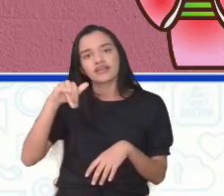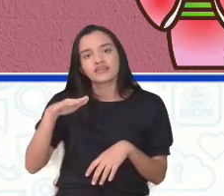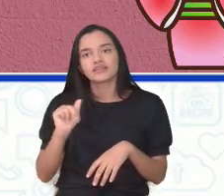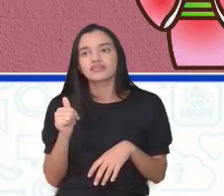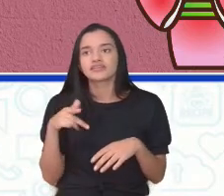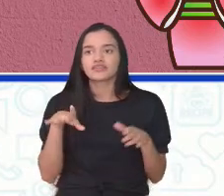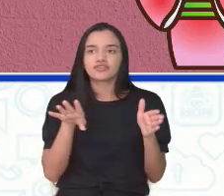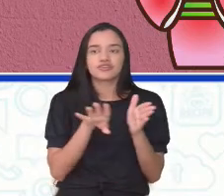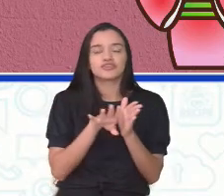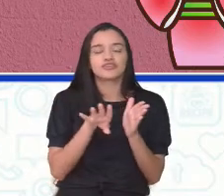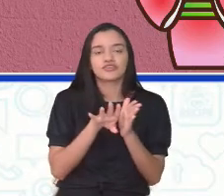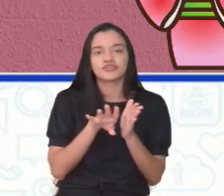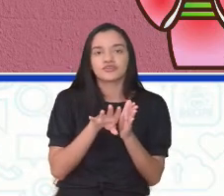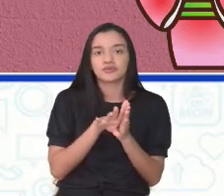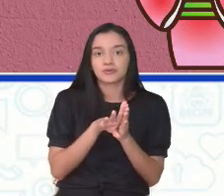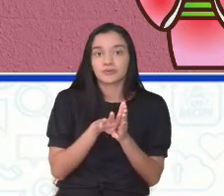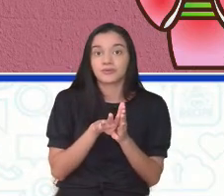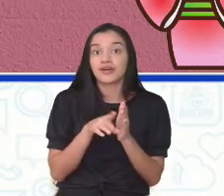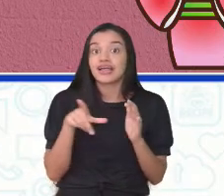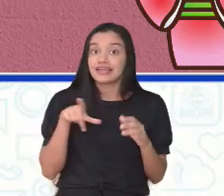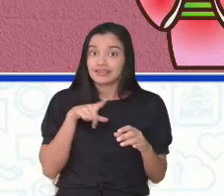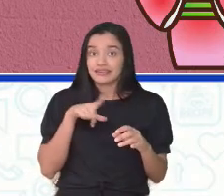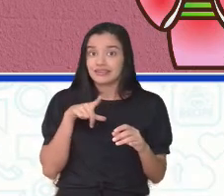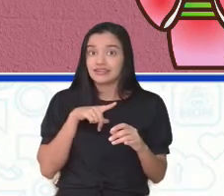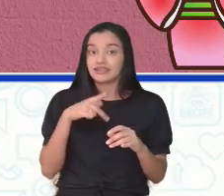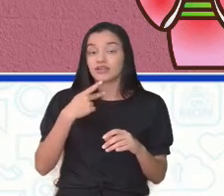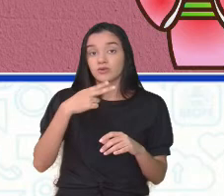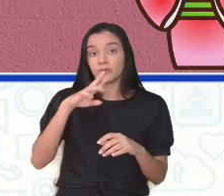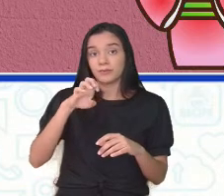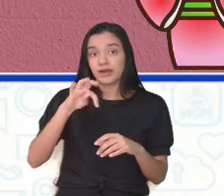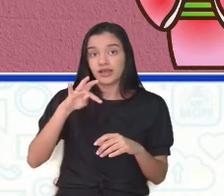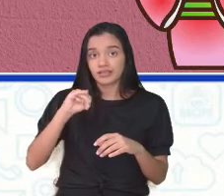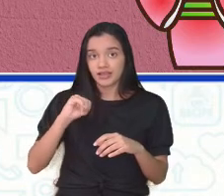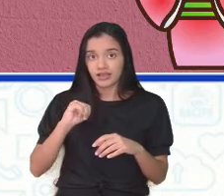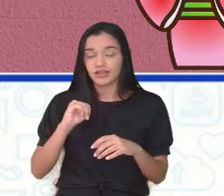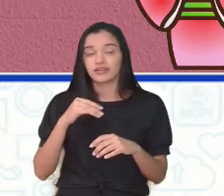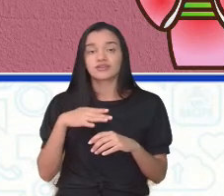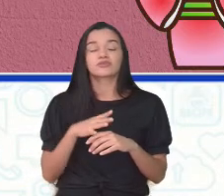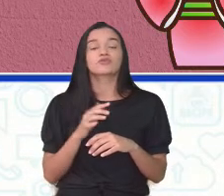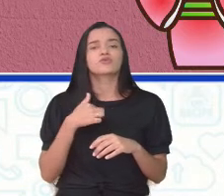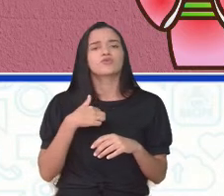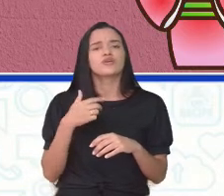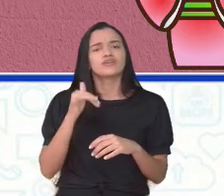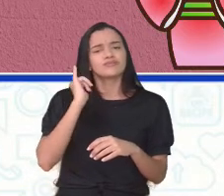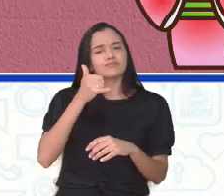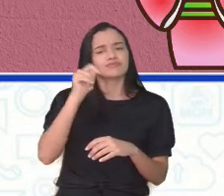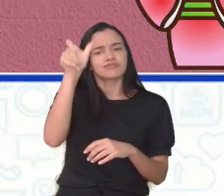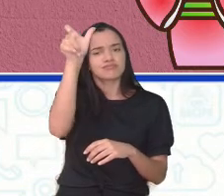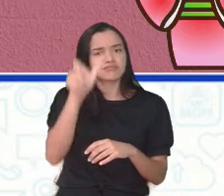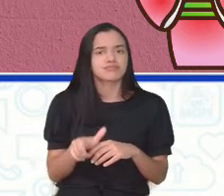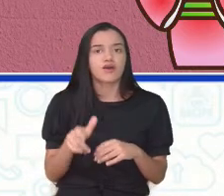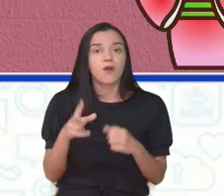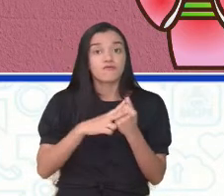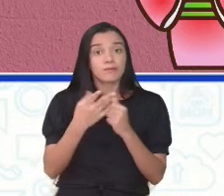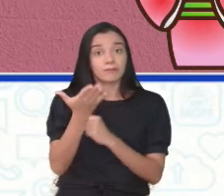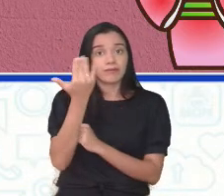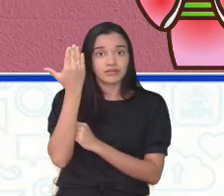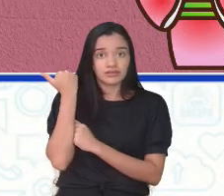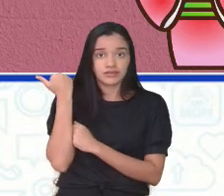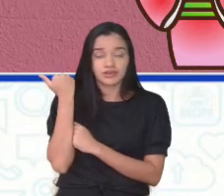trabalho, eu tinha um verbo no pretérito perfeito, sendo narrado por outra pessoa, ou seja, um verbo que está no